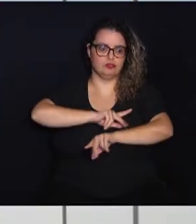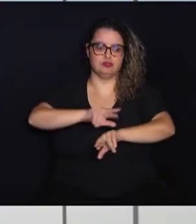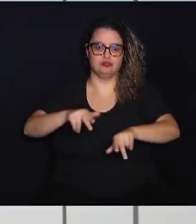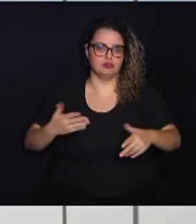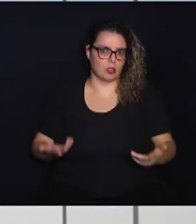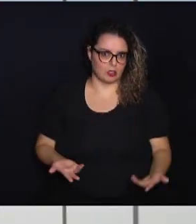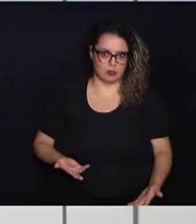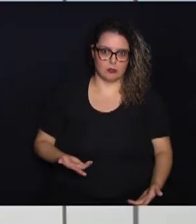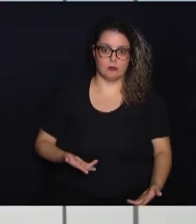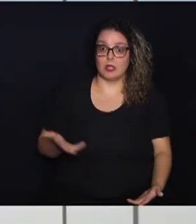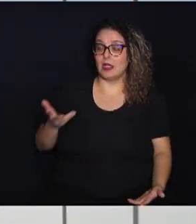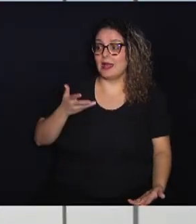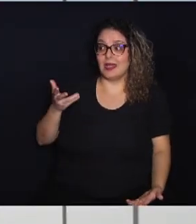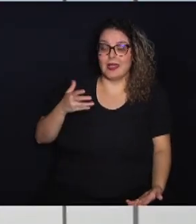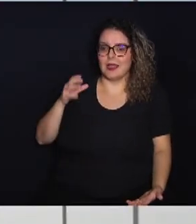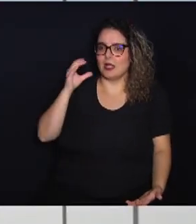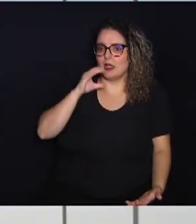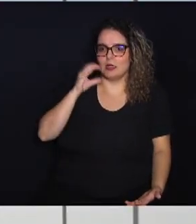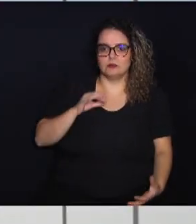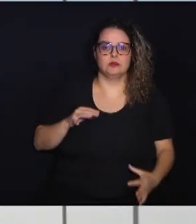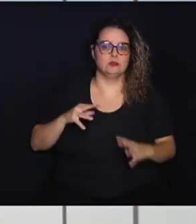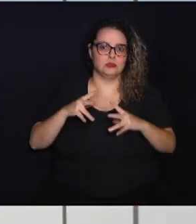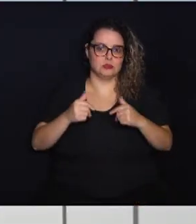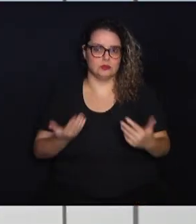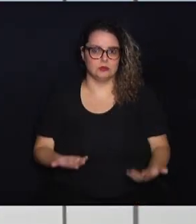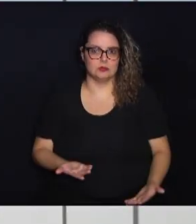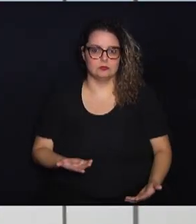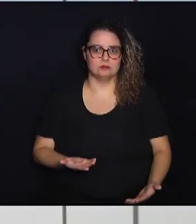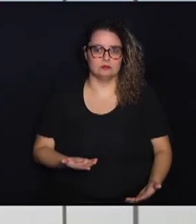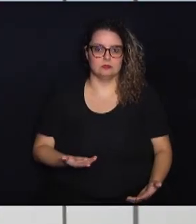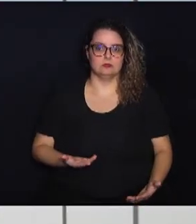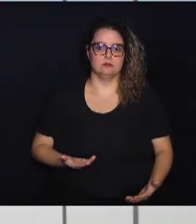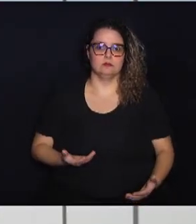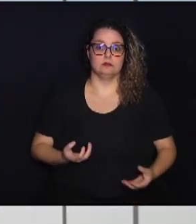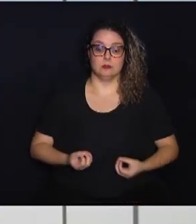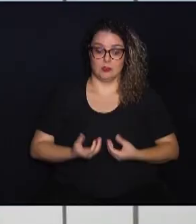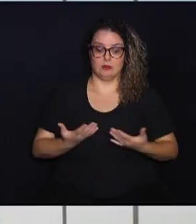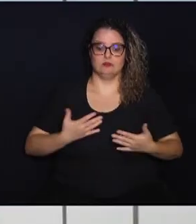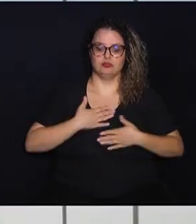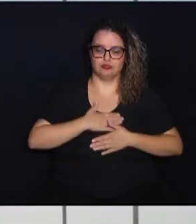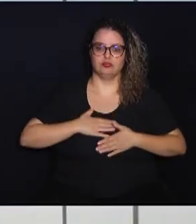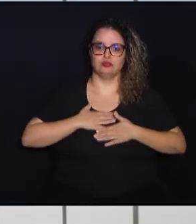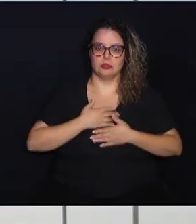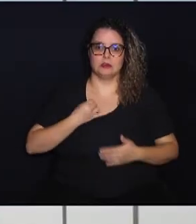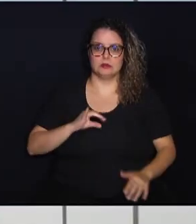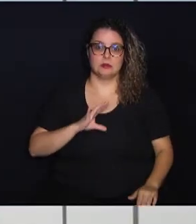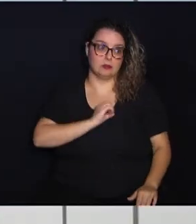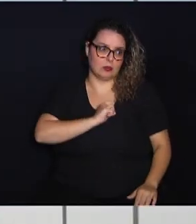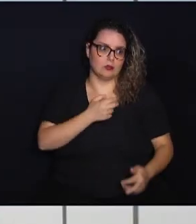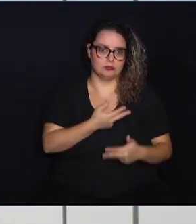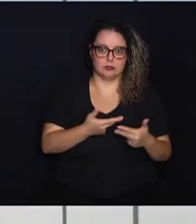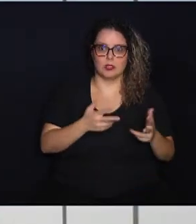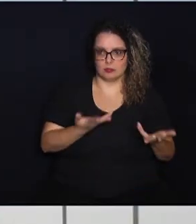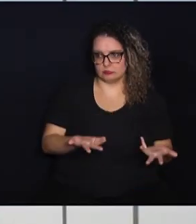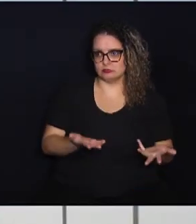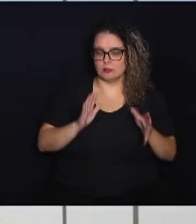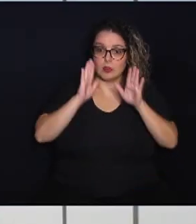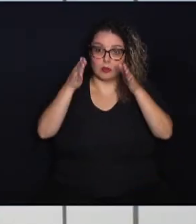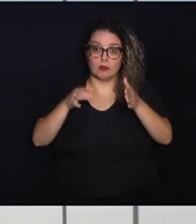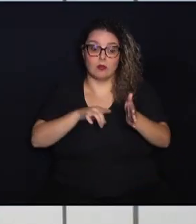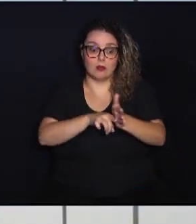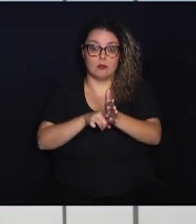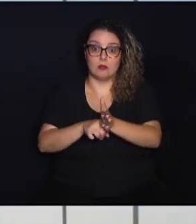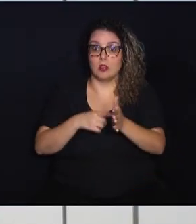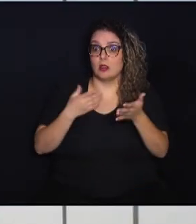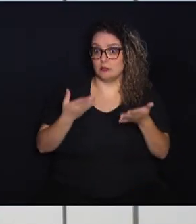ali, muito rápidas sobre tudo. E aquilo vai te dando prazer, porque se você gosta de determinado assunto, você está focado em pesquisar